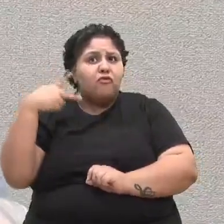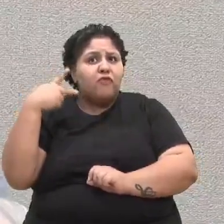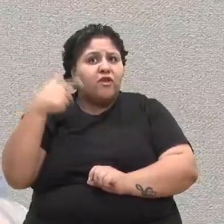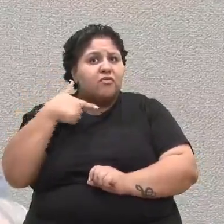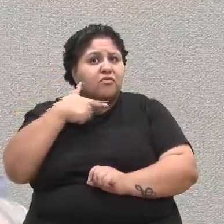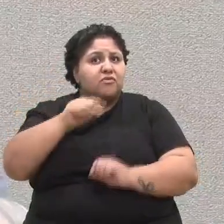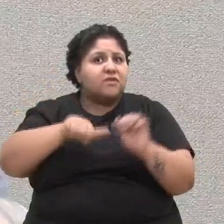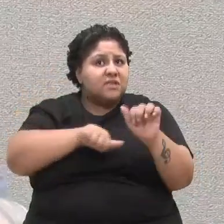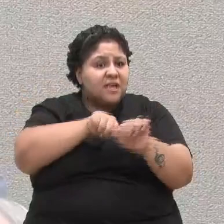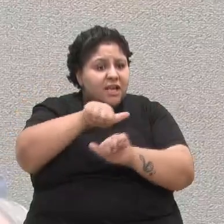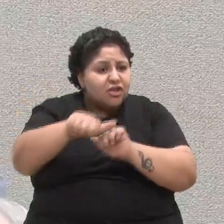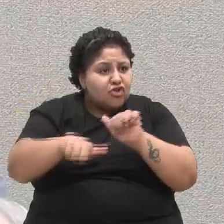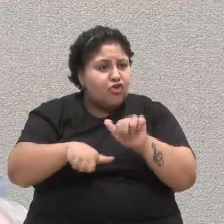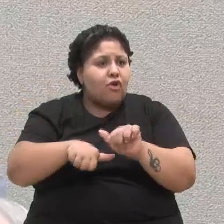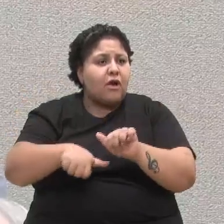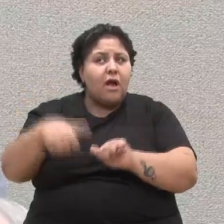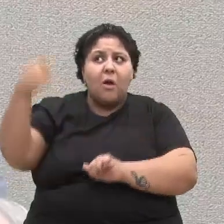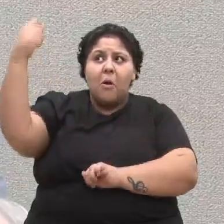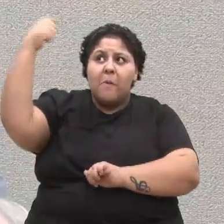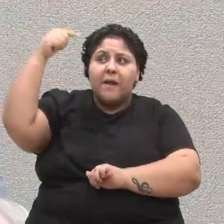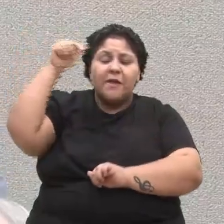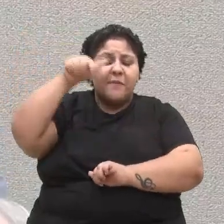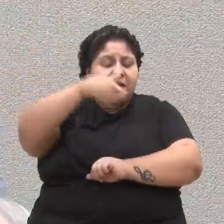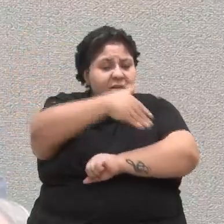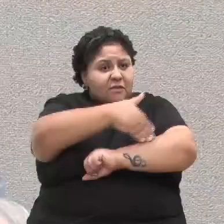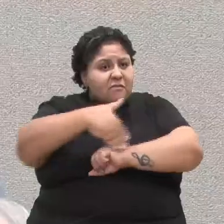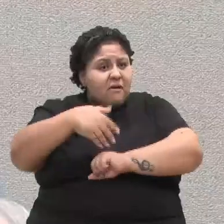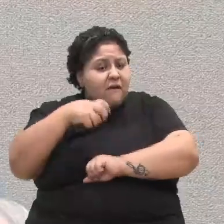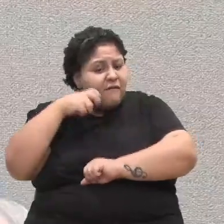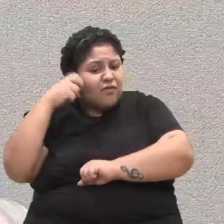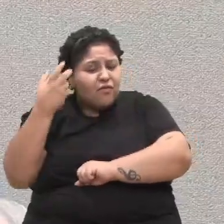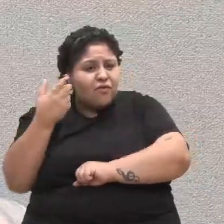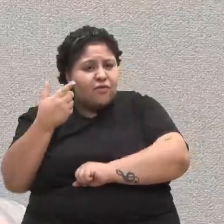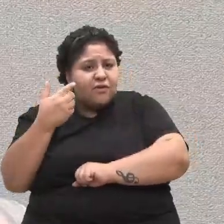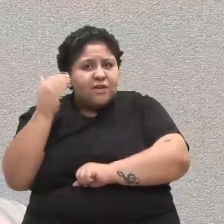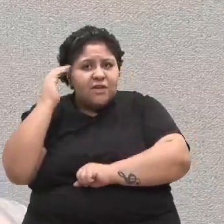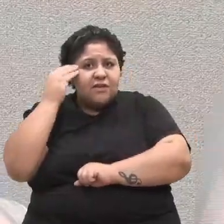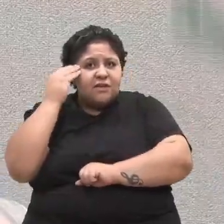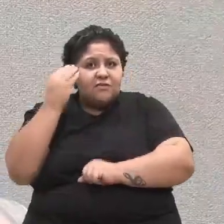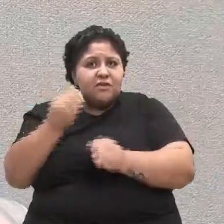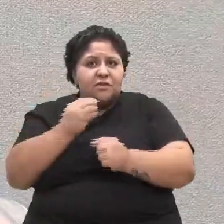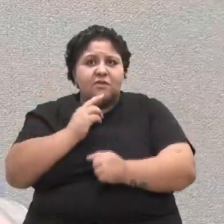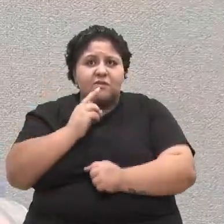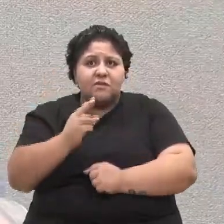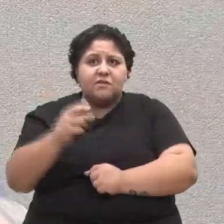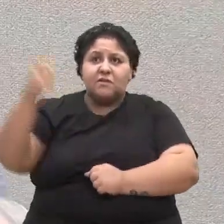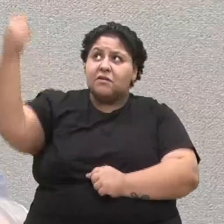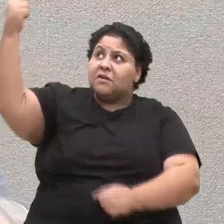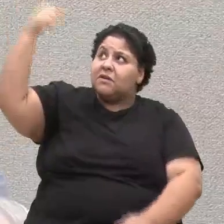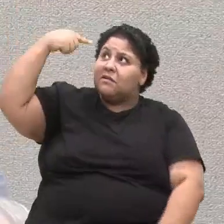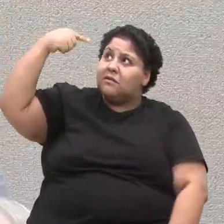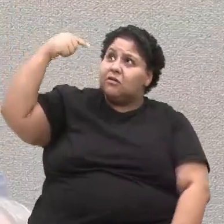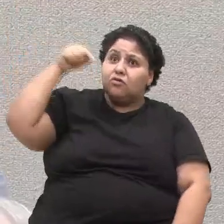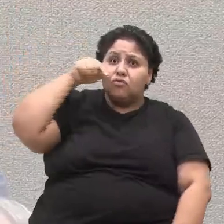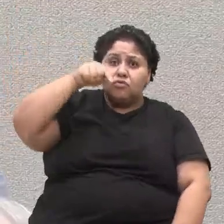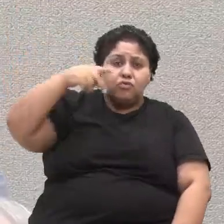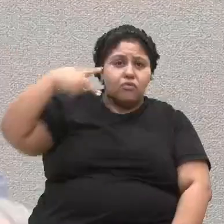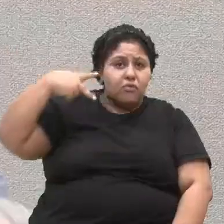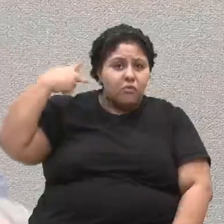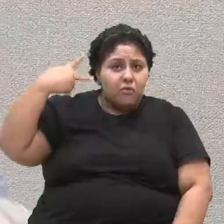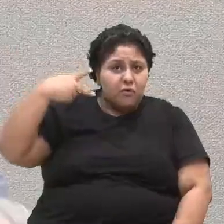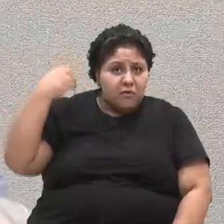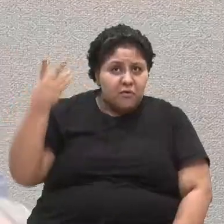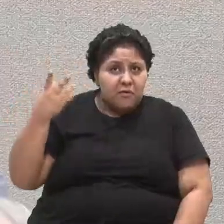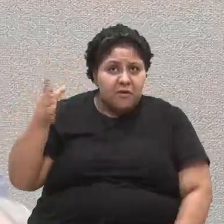rua? É vergonhoso, eu não sei nem o que responder, porque assim, os meus vizinhos me dizem, vem cá, essa lâmpada está aí, tu é vereador. Eles